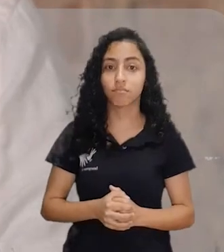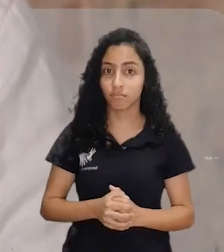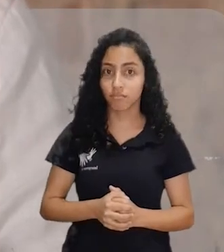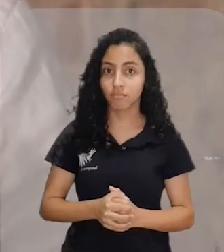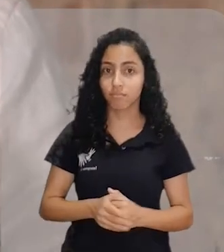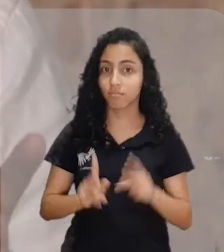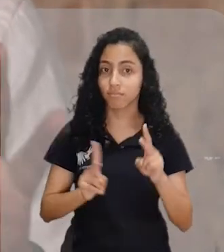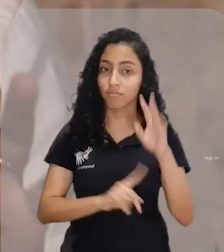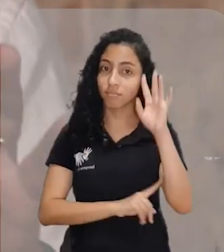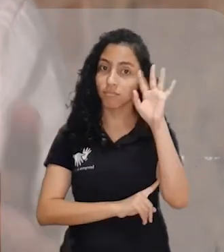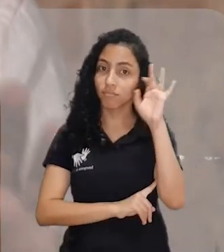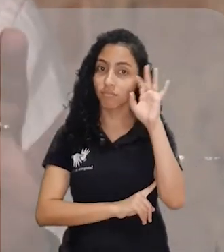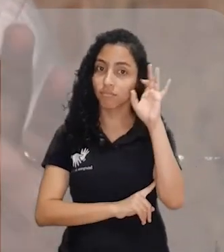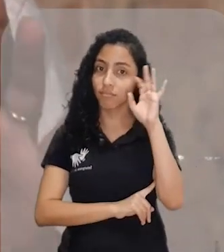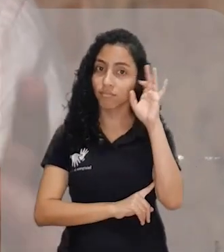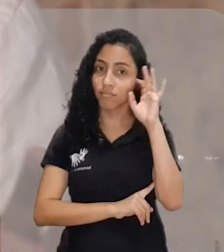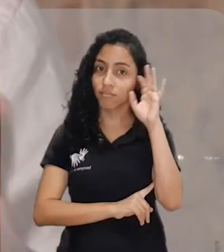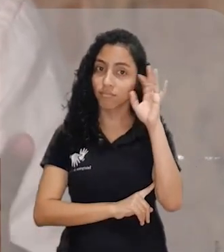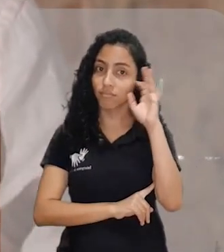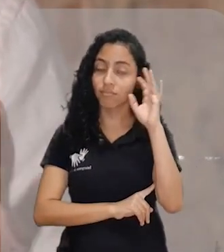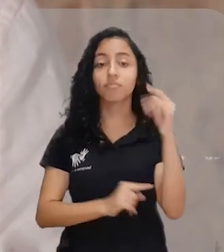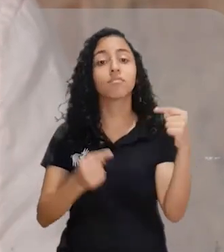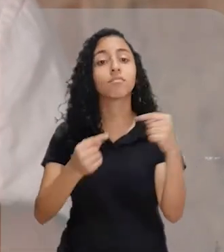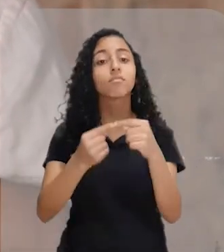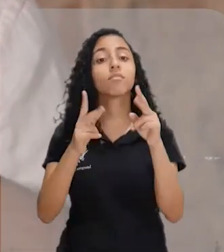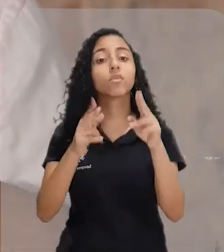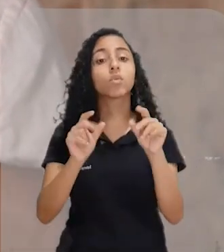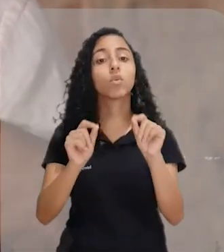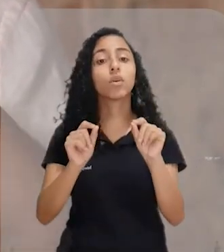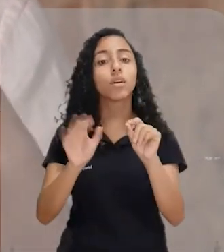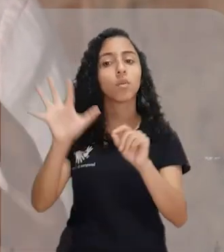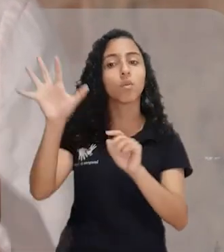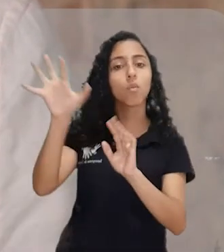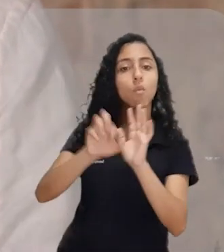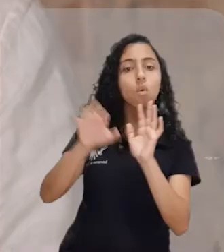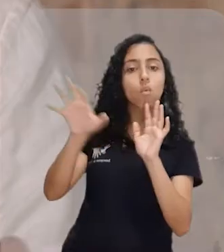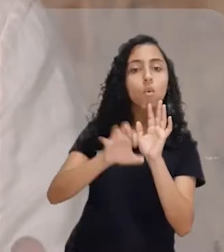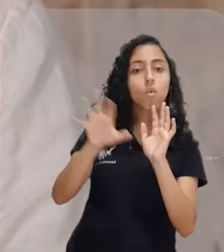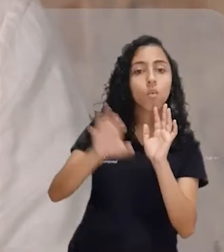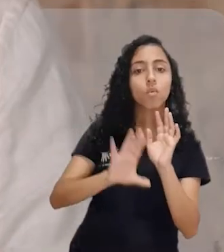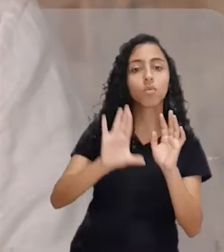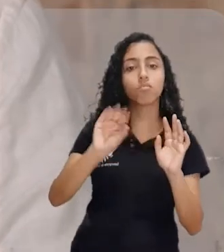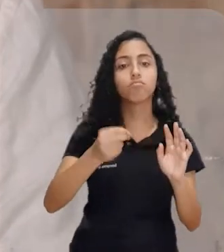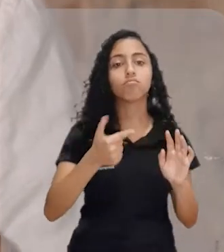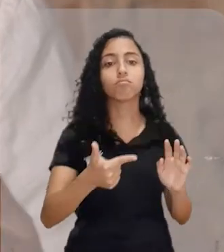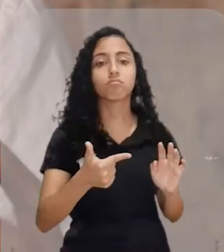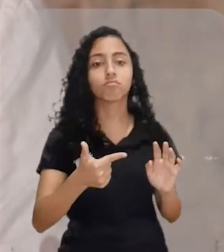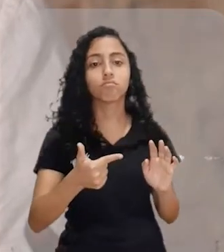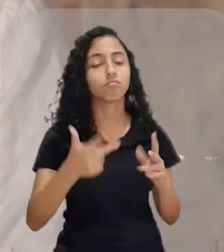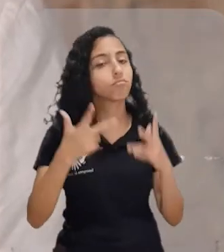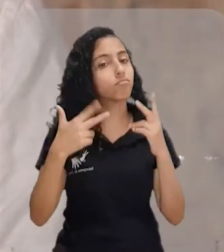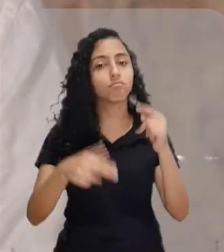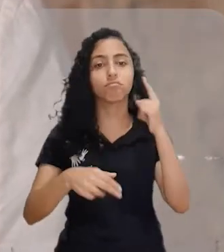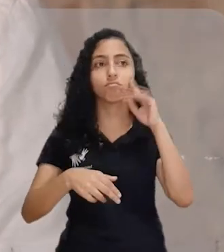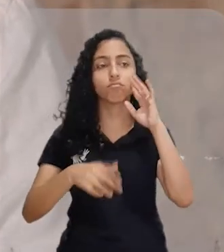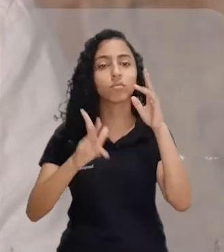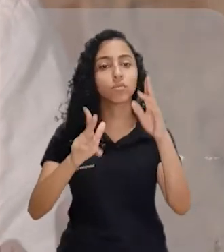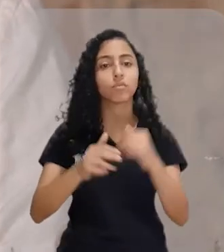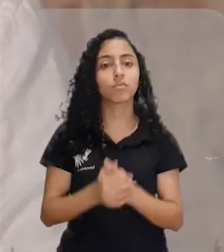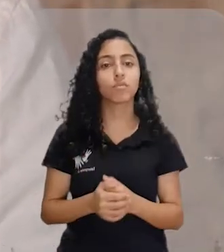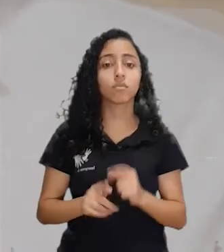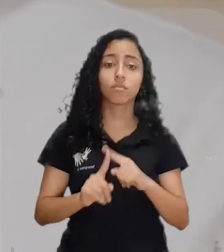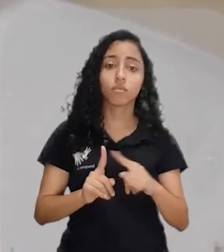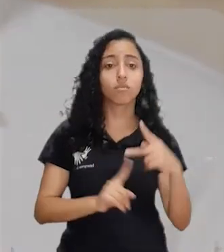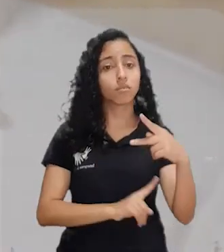Ok? A mesma lógica pode ser usada, por exemplo, para os projetos de sequestro, né, ou de crédito de carbono. É a